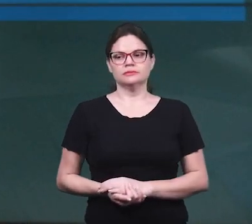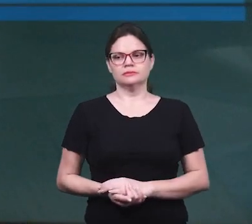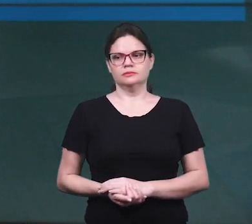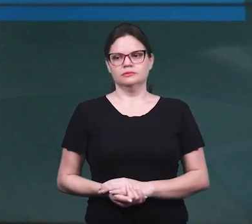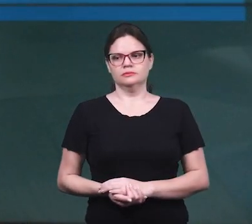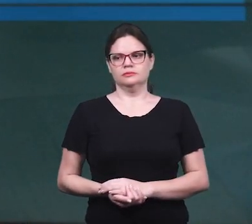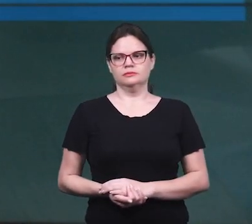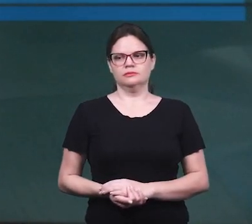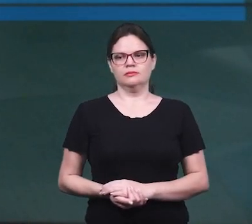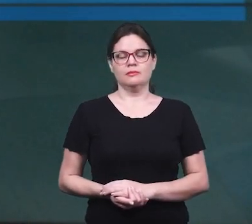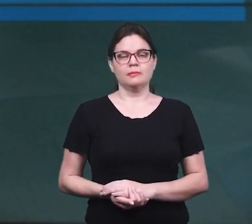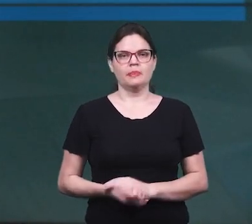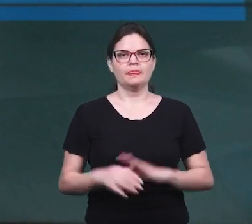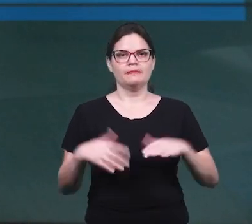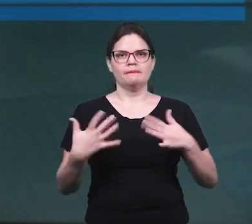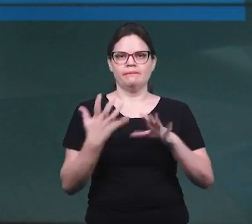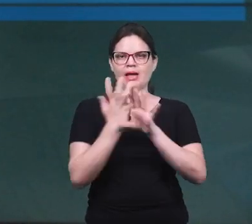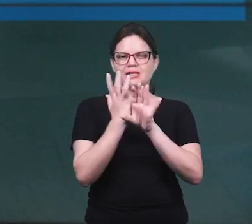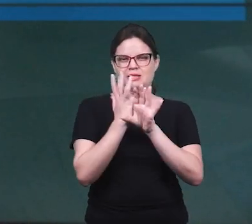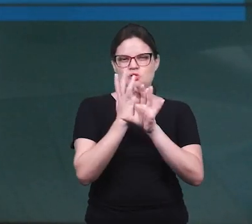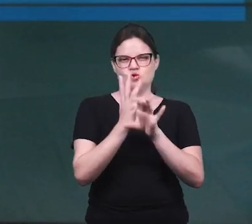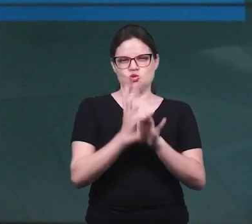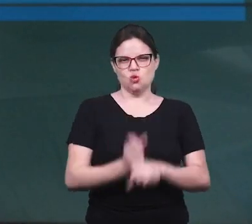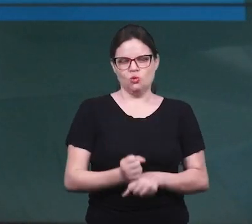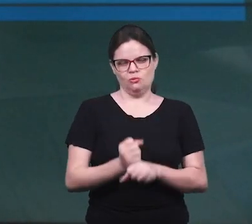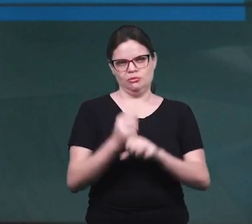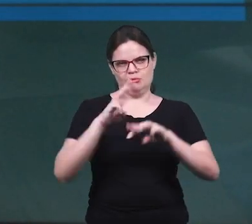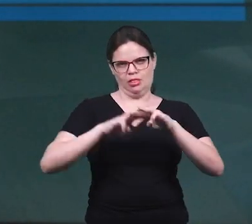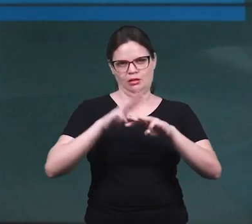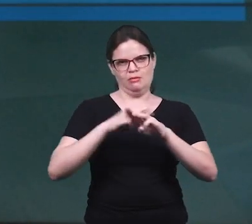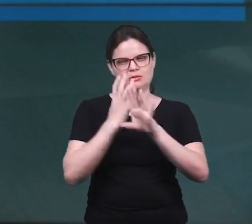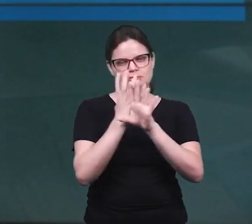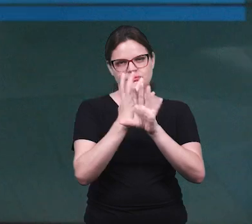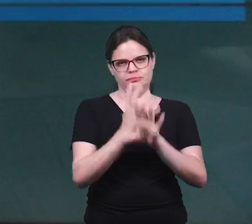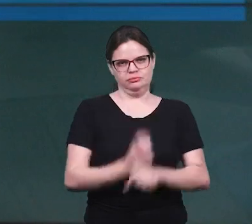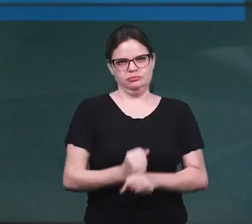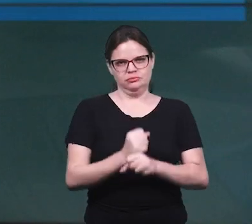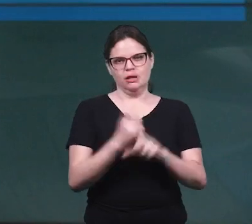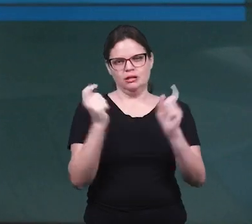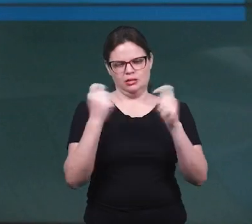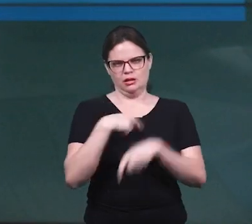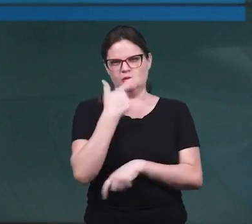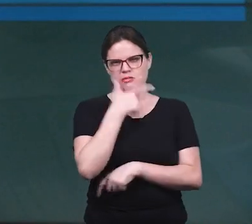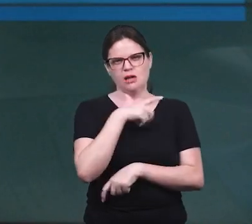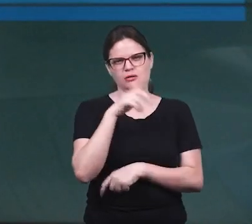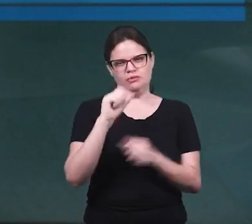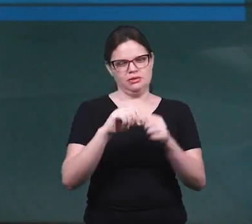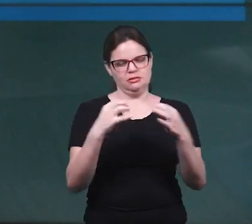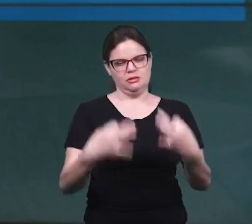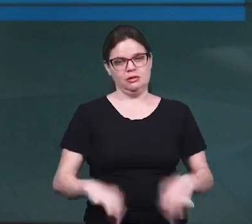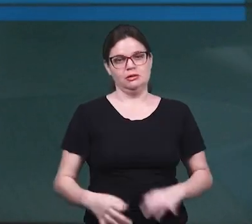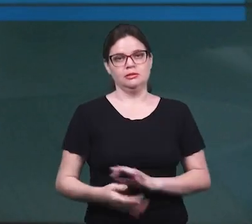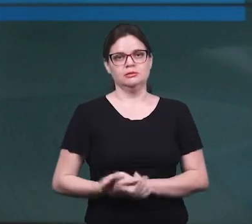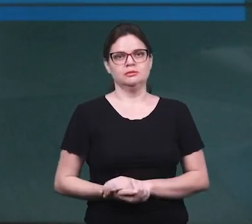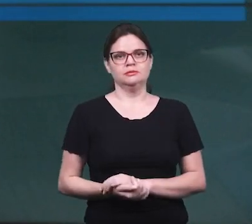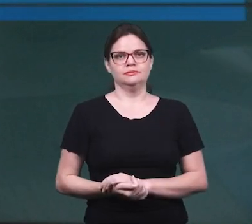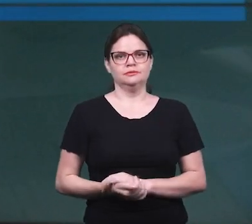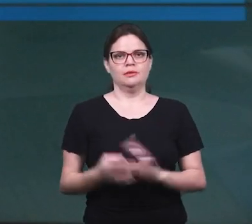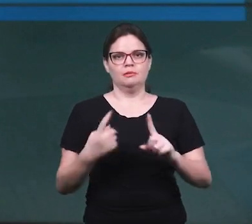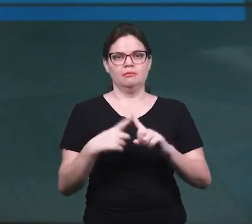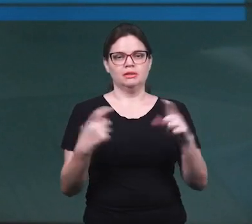Essa equação, vamos dizer assim, né, ela é facilmente obtida quando você tem as